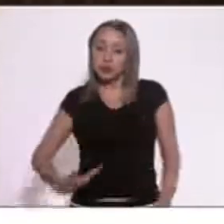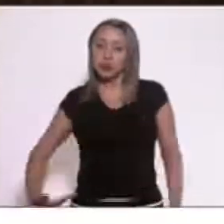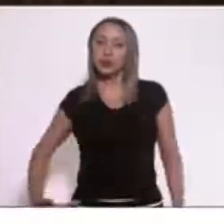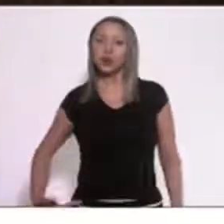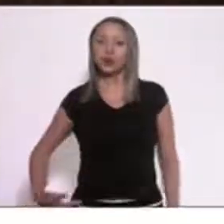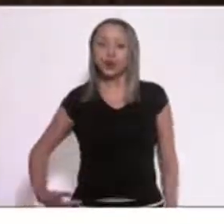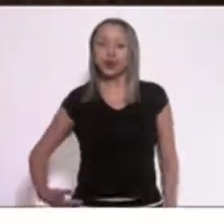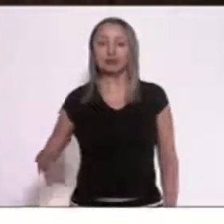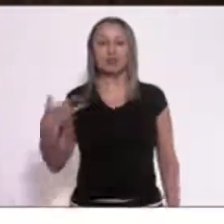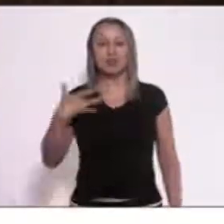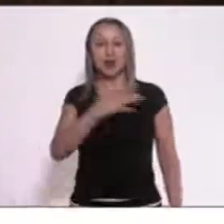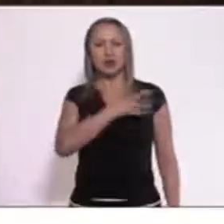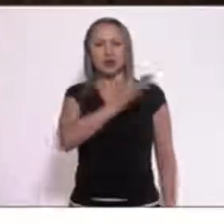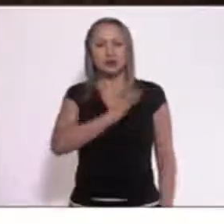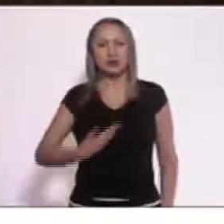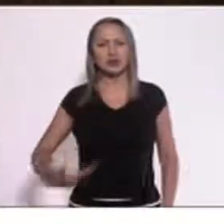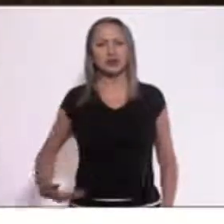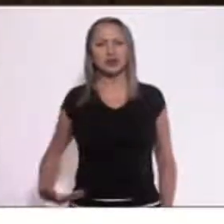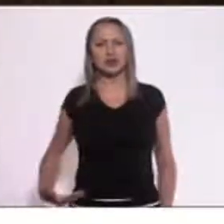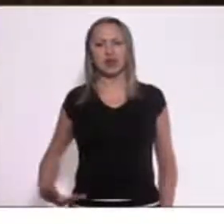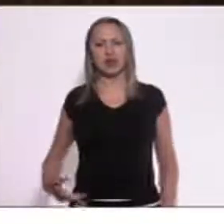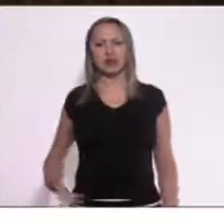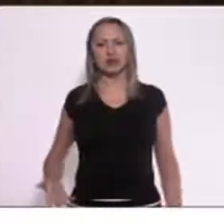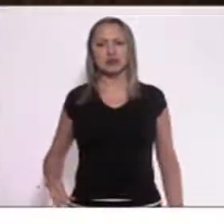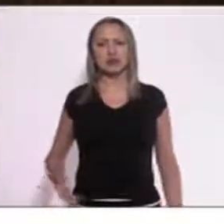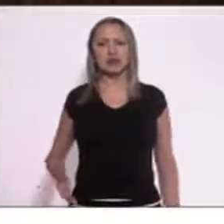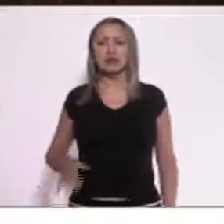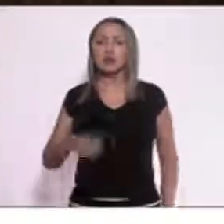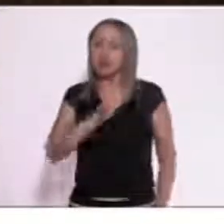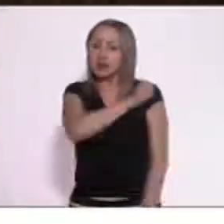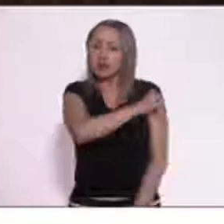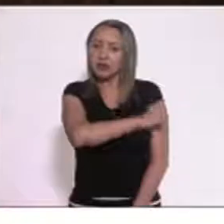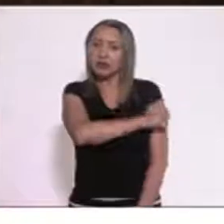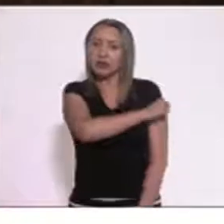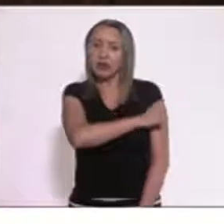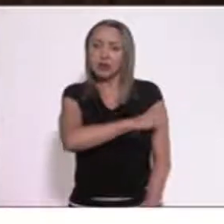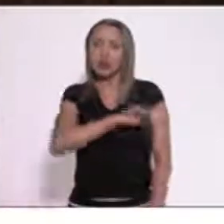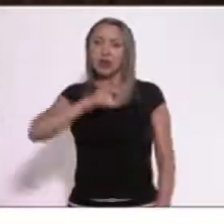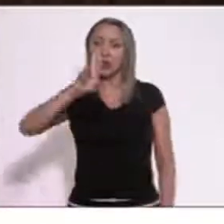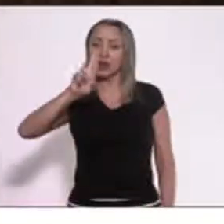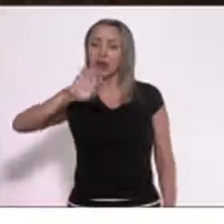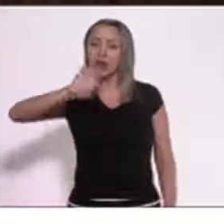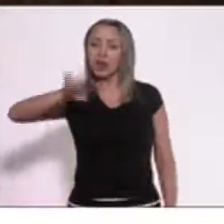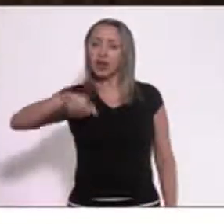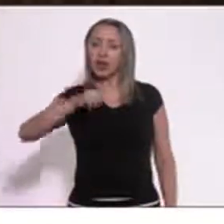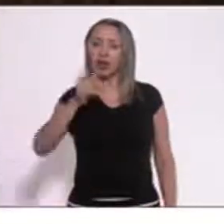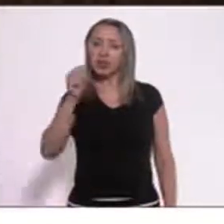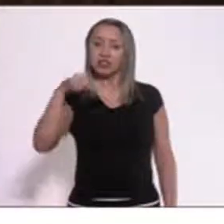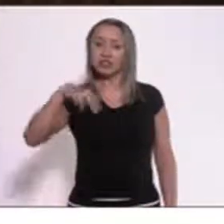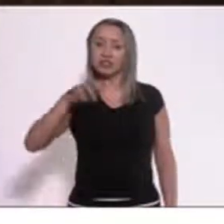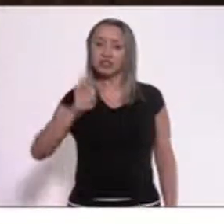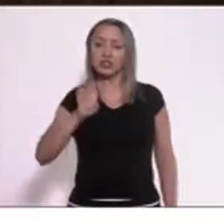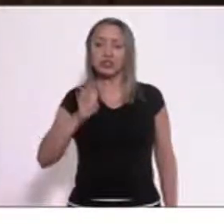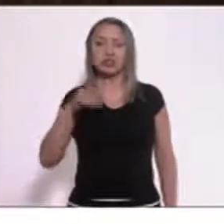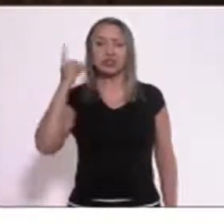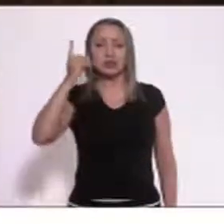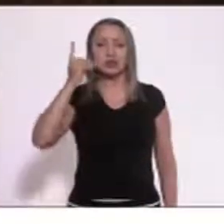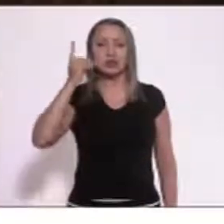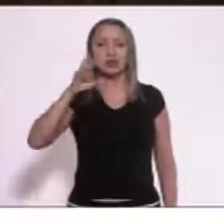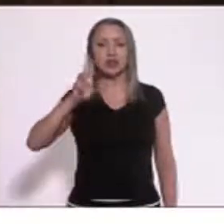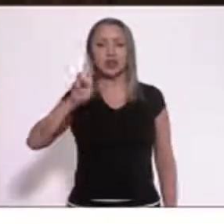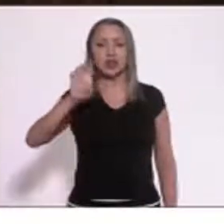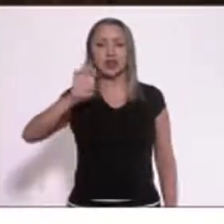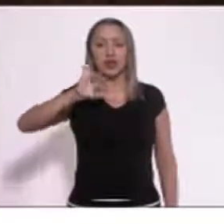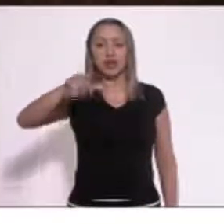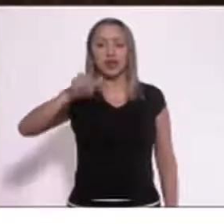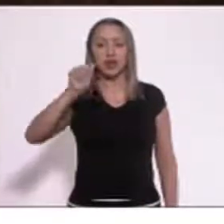Saúde pública, nobre vereadora enfermeira Rejane. É isso daí. Deputada enfermeira Rejane. Vou